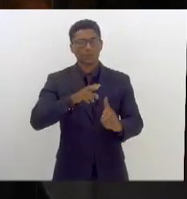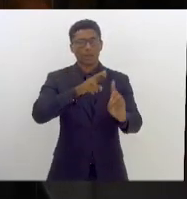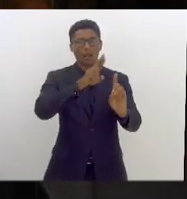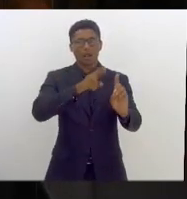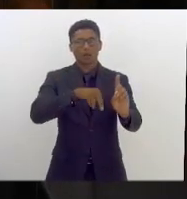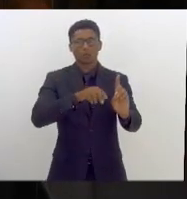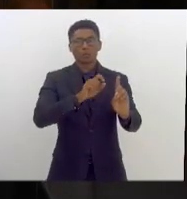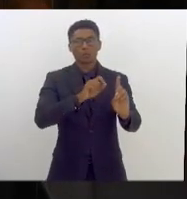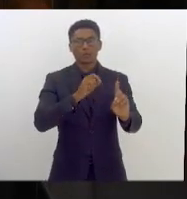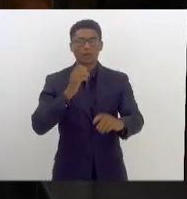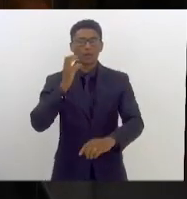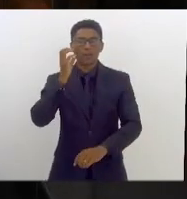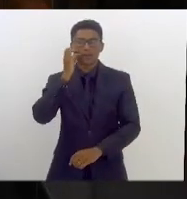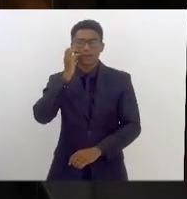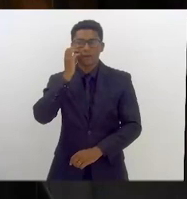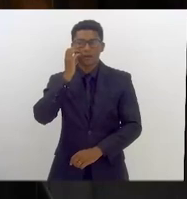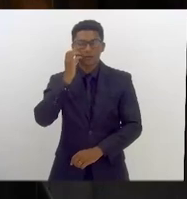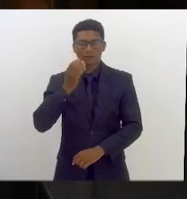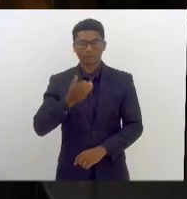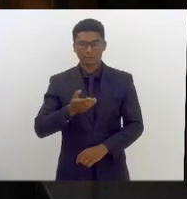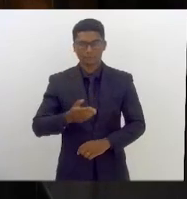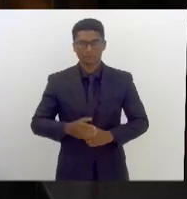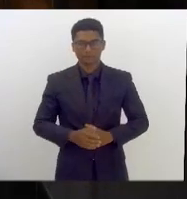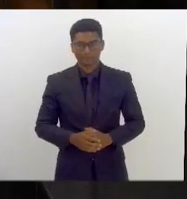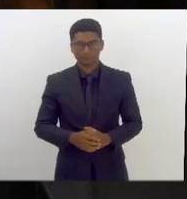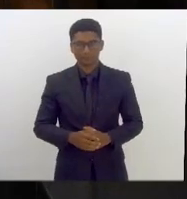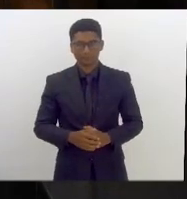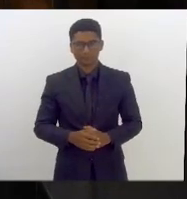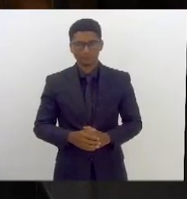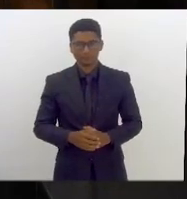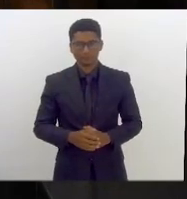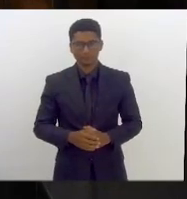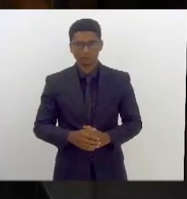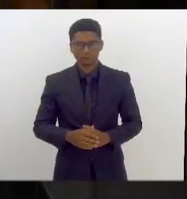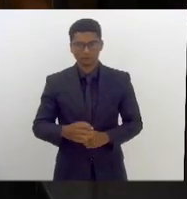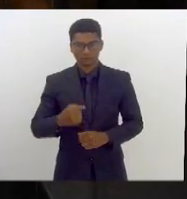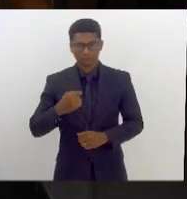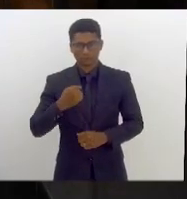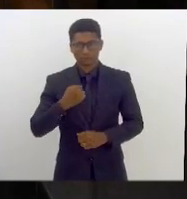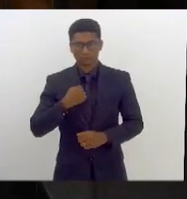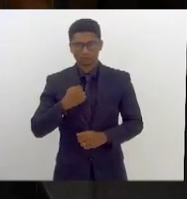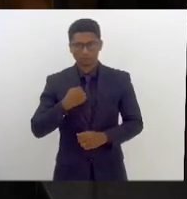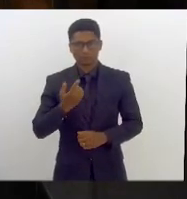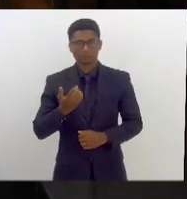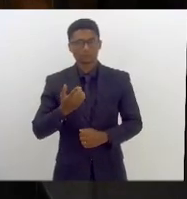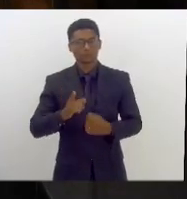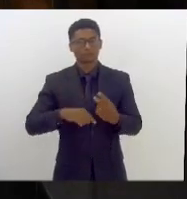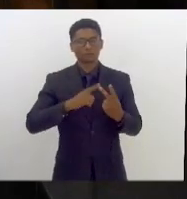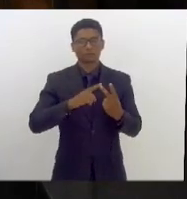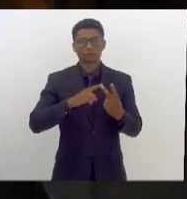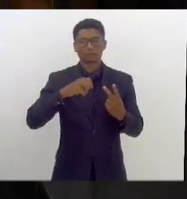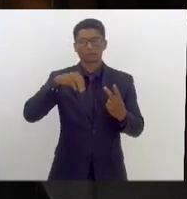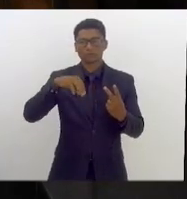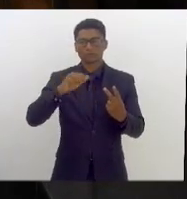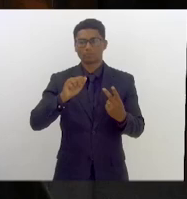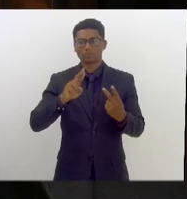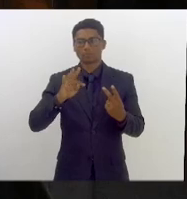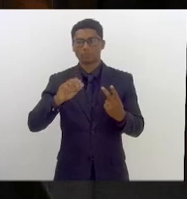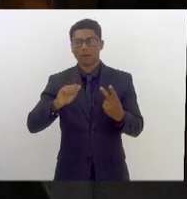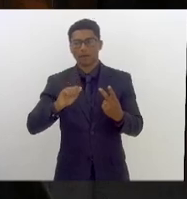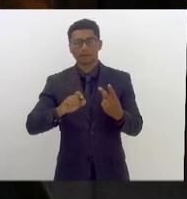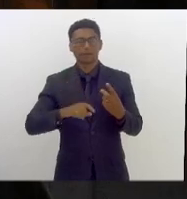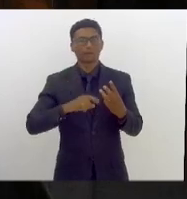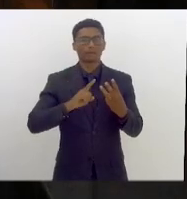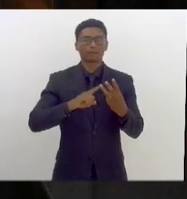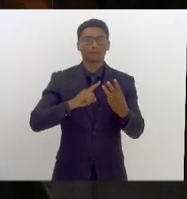deputado Valdeque Carneiro, e que eu, deputada Marta Rocha, deputada